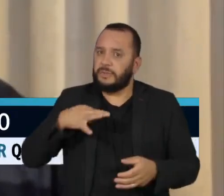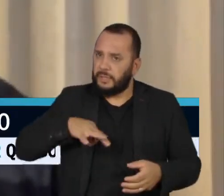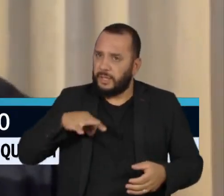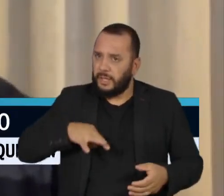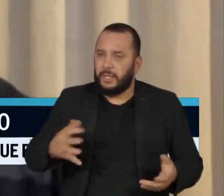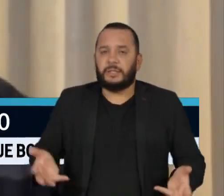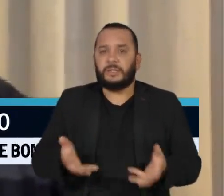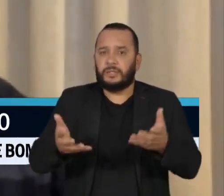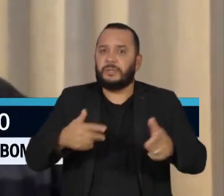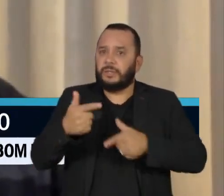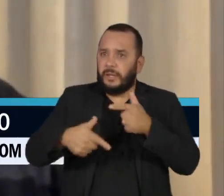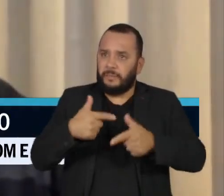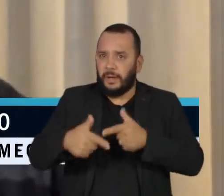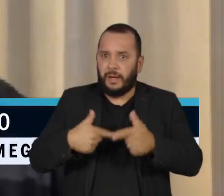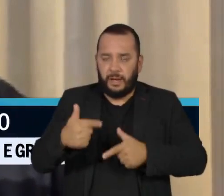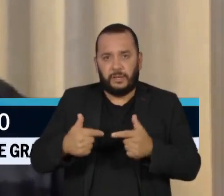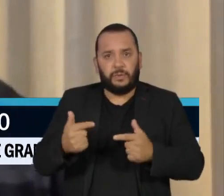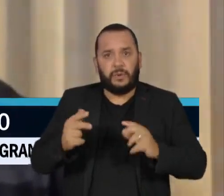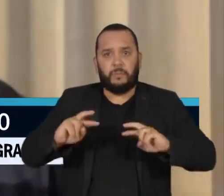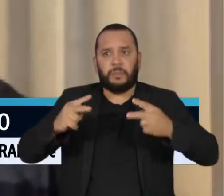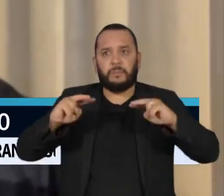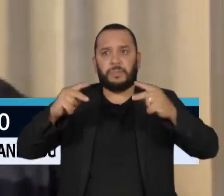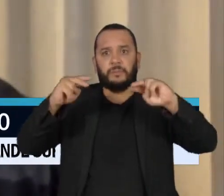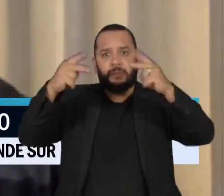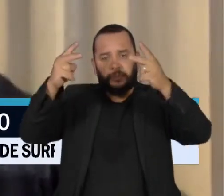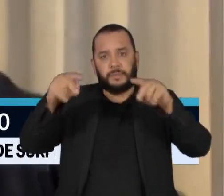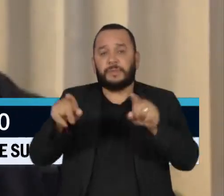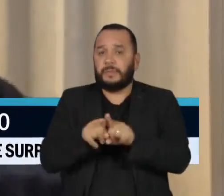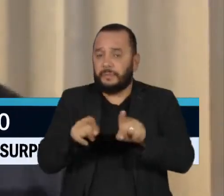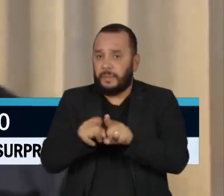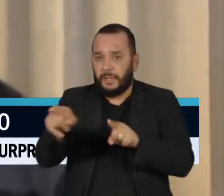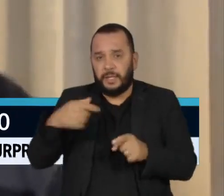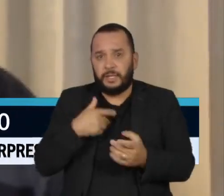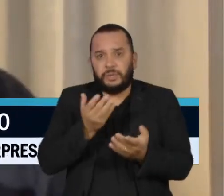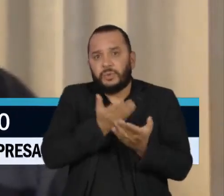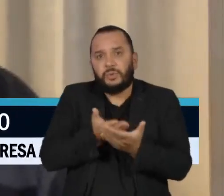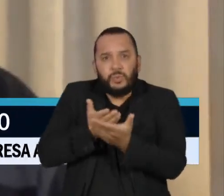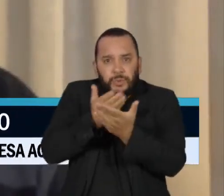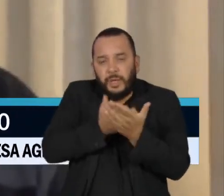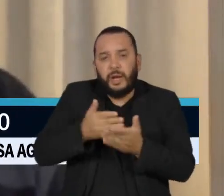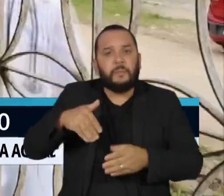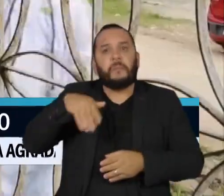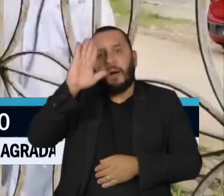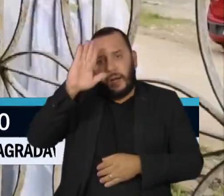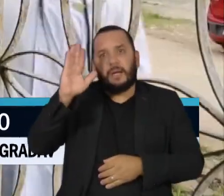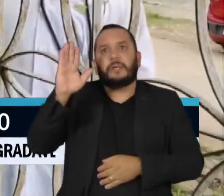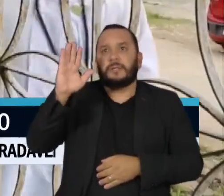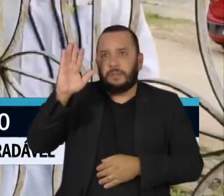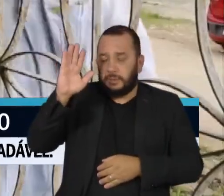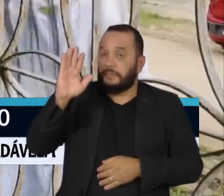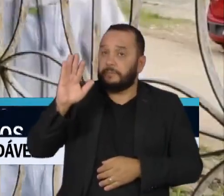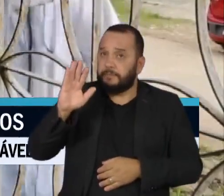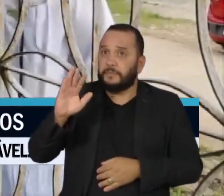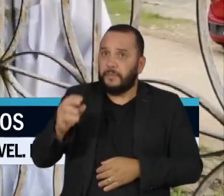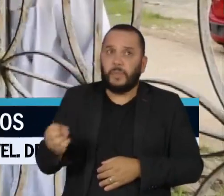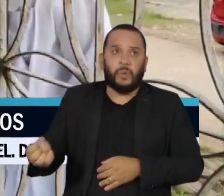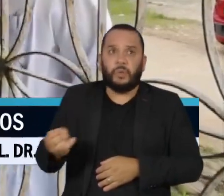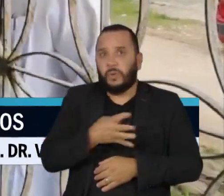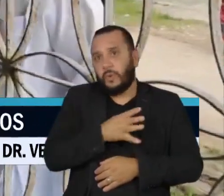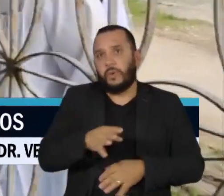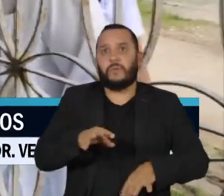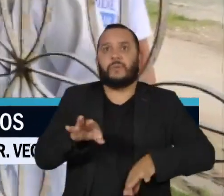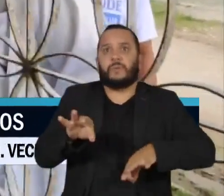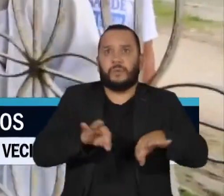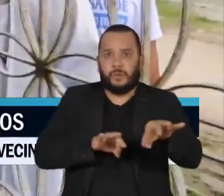carreira incentivo de educação continuada não é então todos esses itens tem que compor nesse novo programa